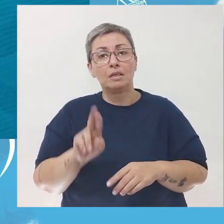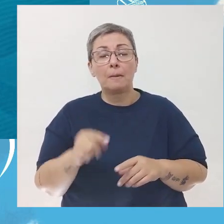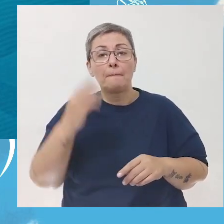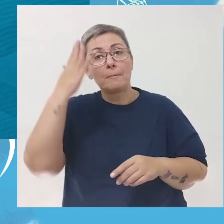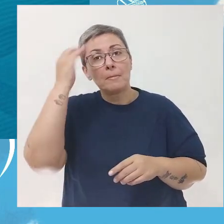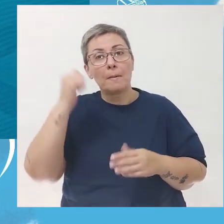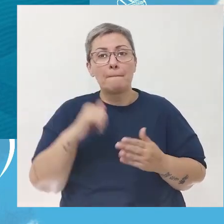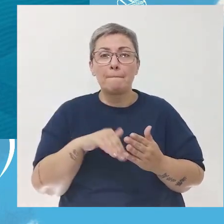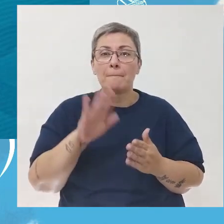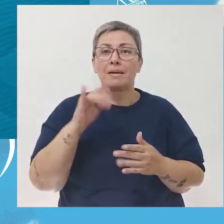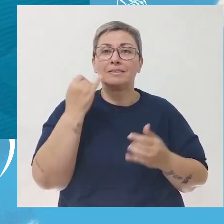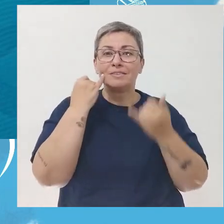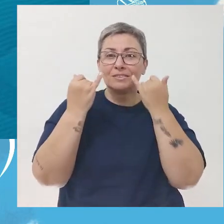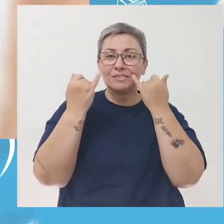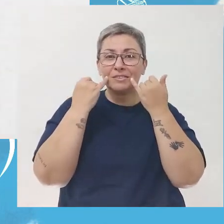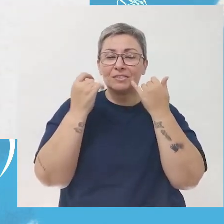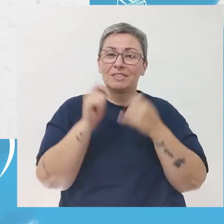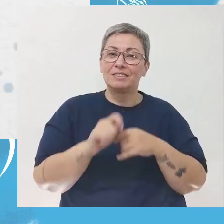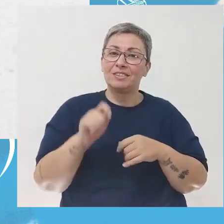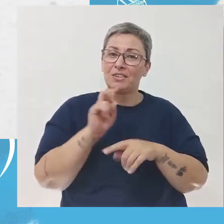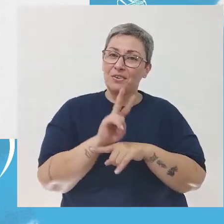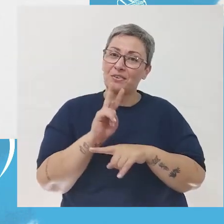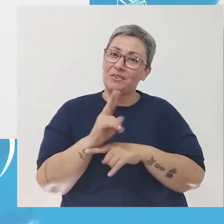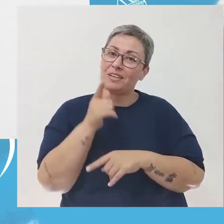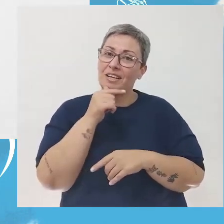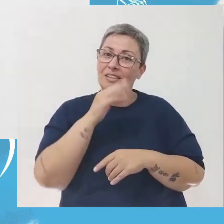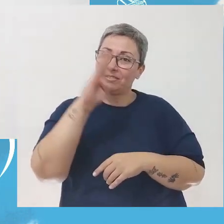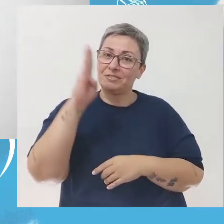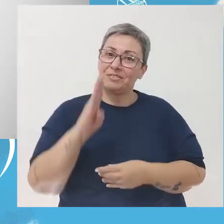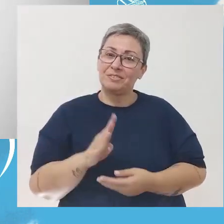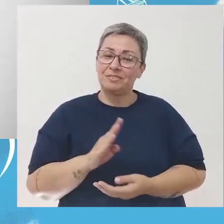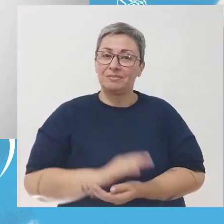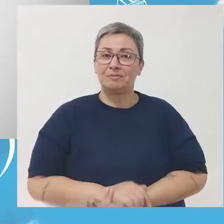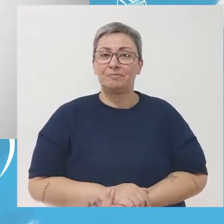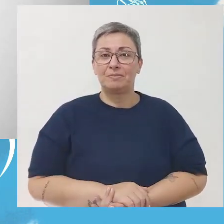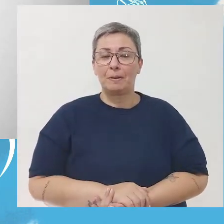www.ana.gov.br para saber mais sobre a agência que cuida das águas do Brasil.